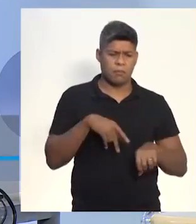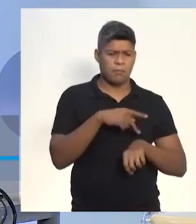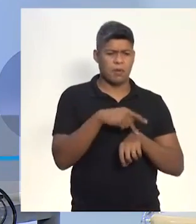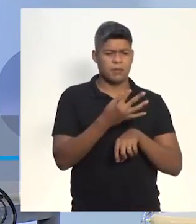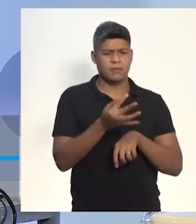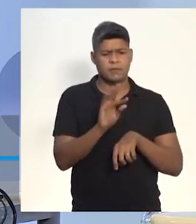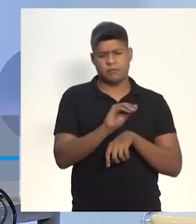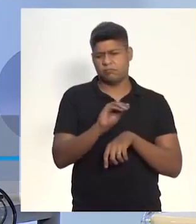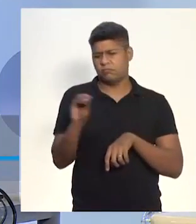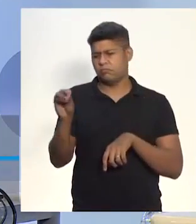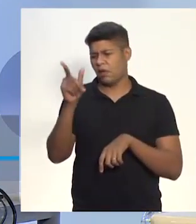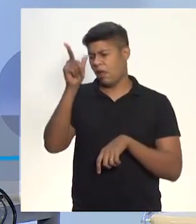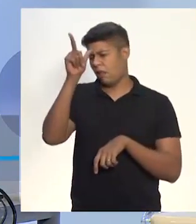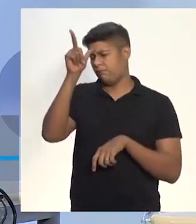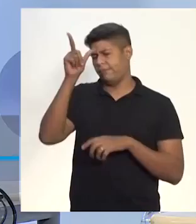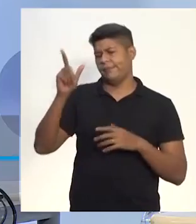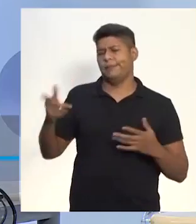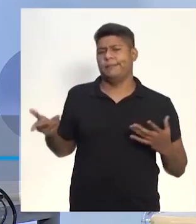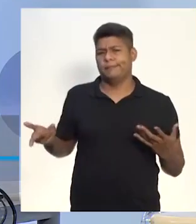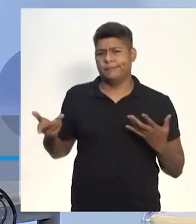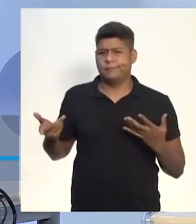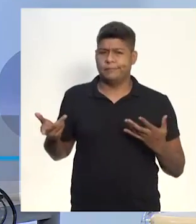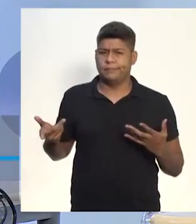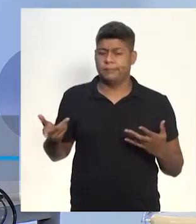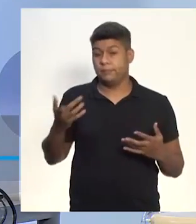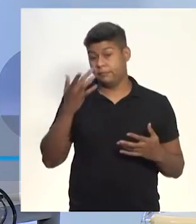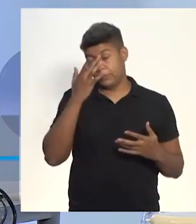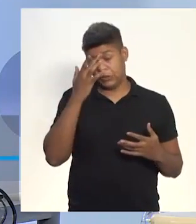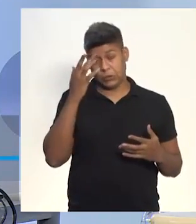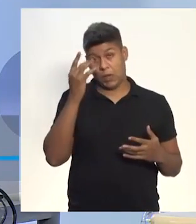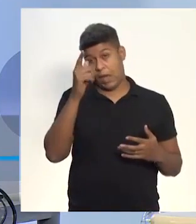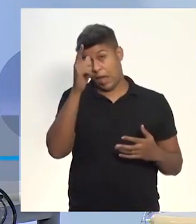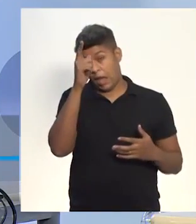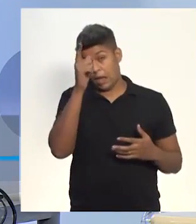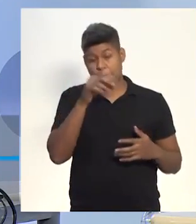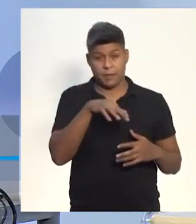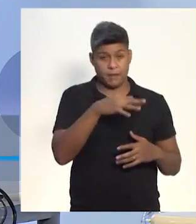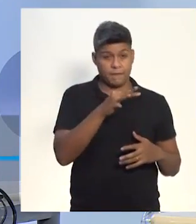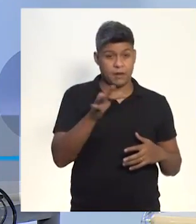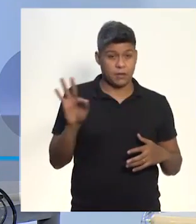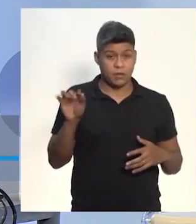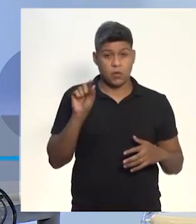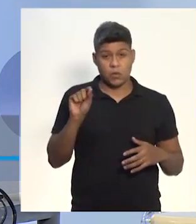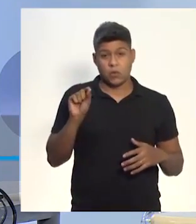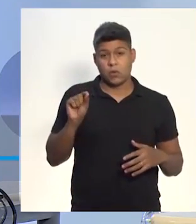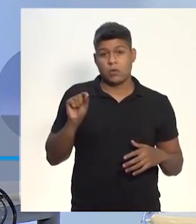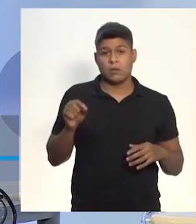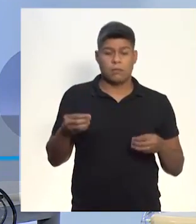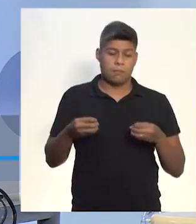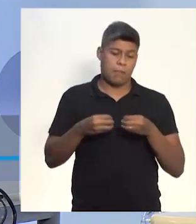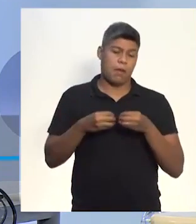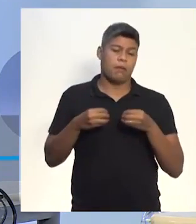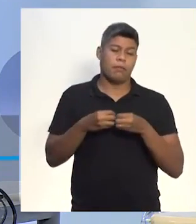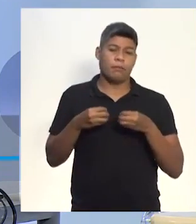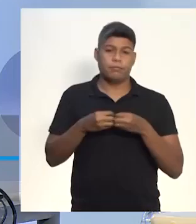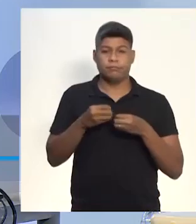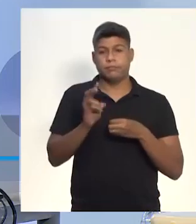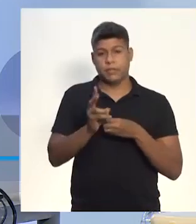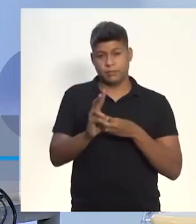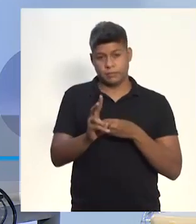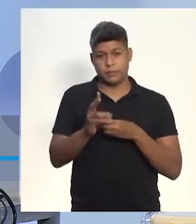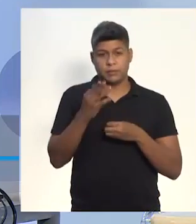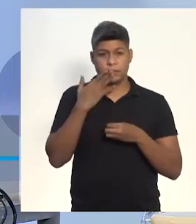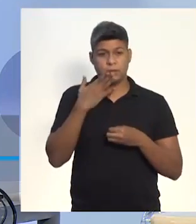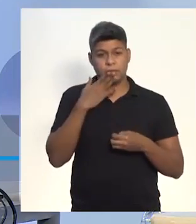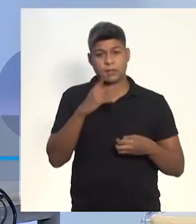foi parar na Alemanha? Gente, a Alemanha e a França são, muito próximas uma da outra. Inclusive,